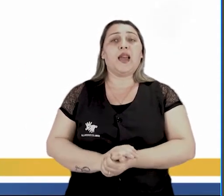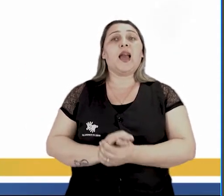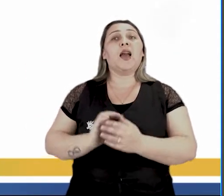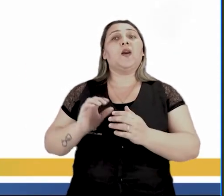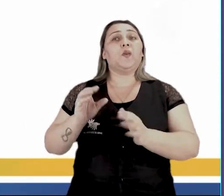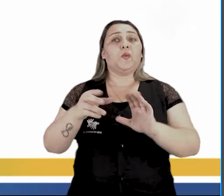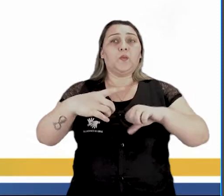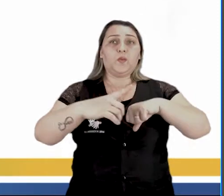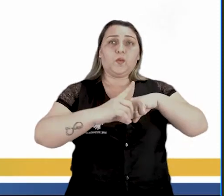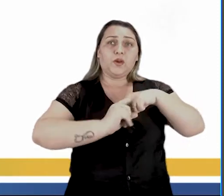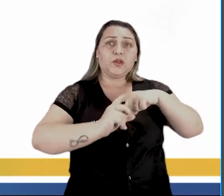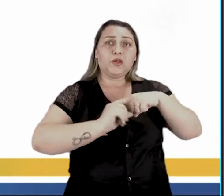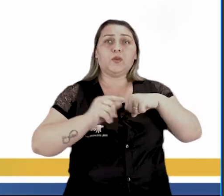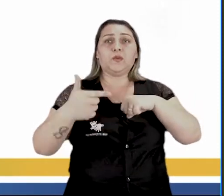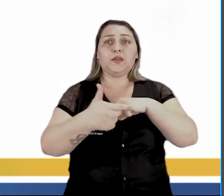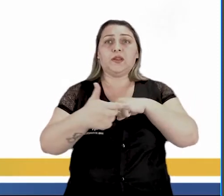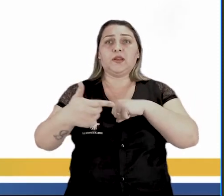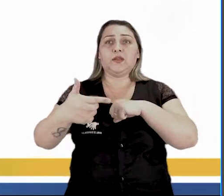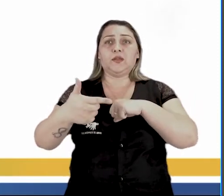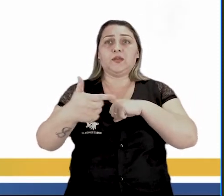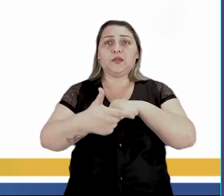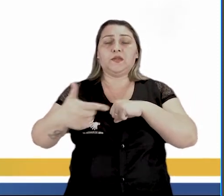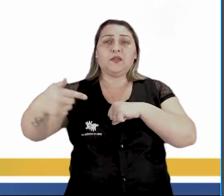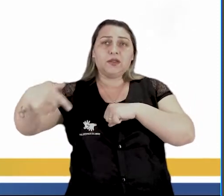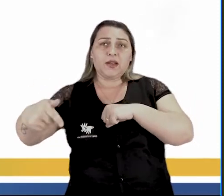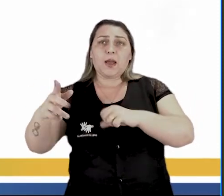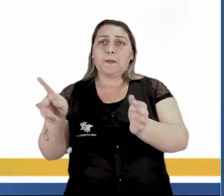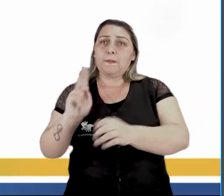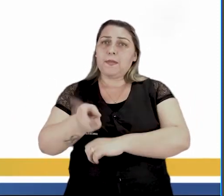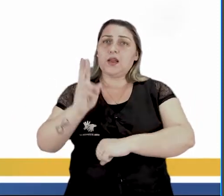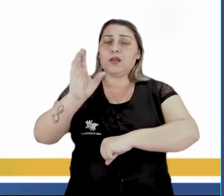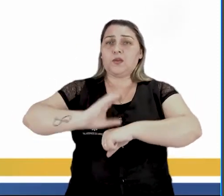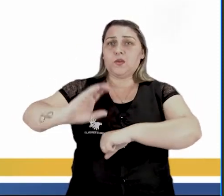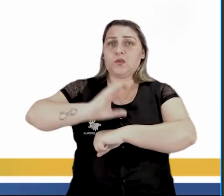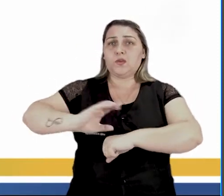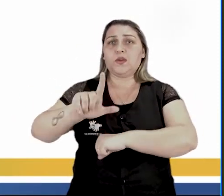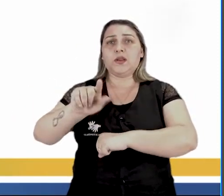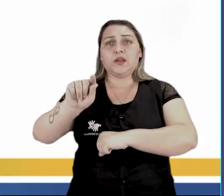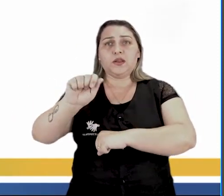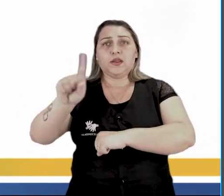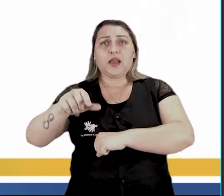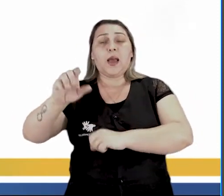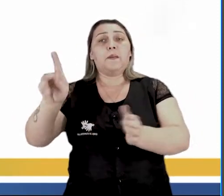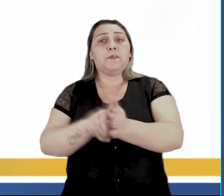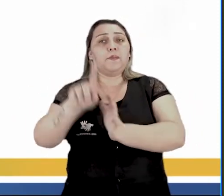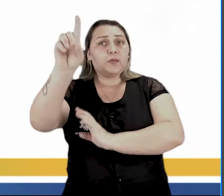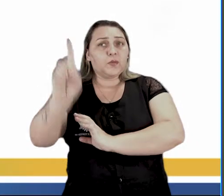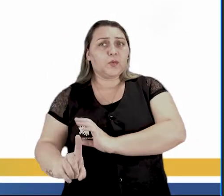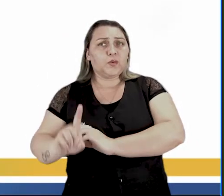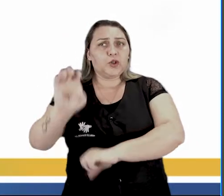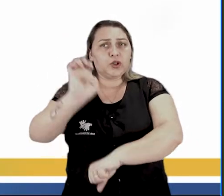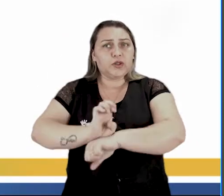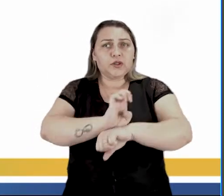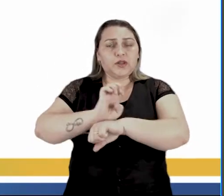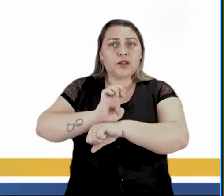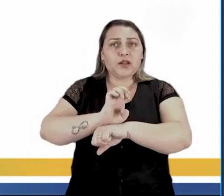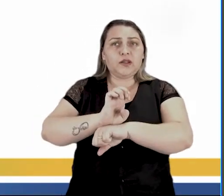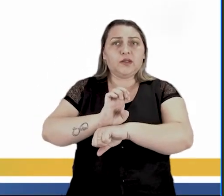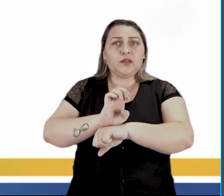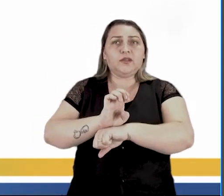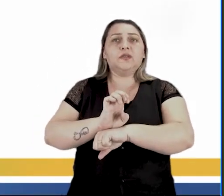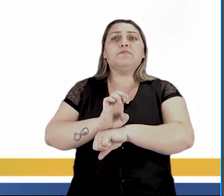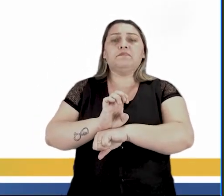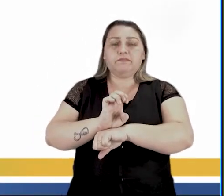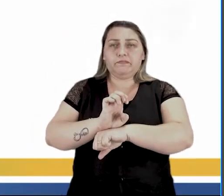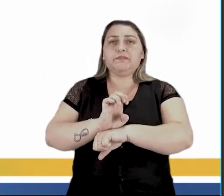E, no artigo 227 desta mesma Constituição, dispõe que o lazer é dever do Estado. Aliás, que é